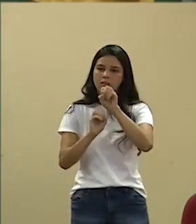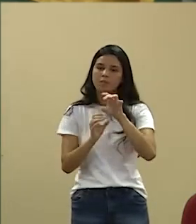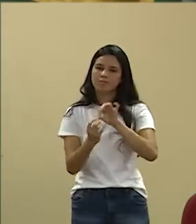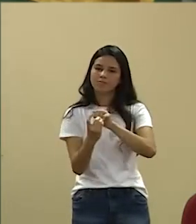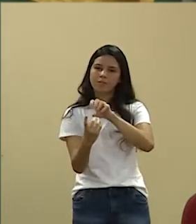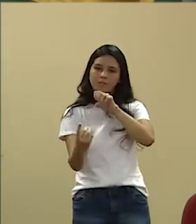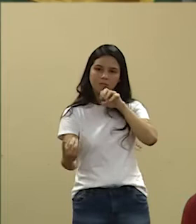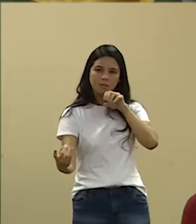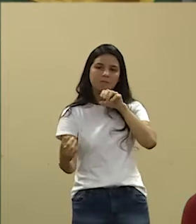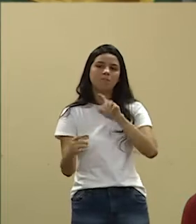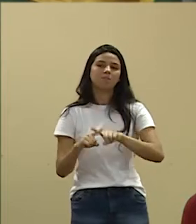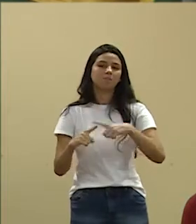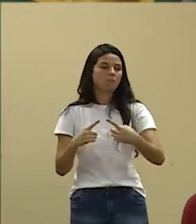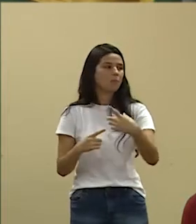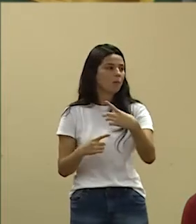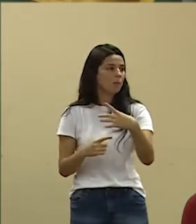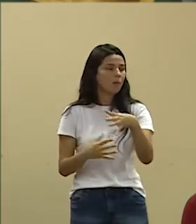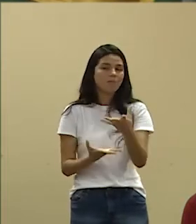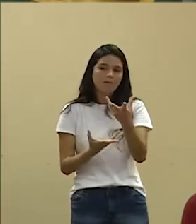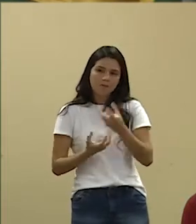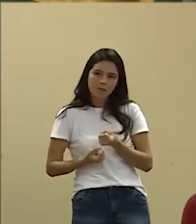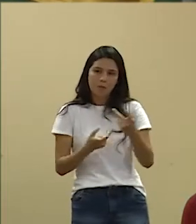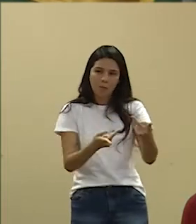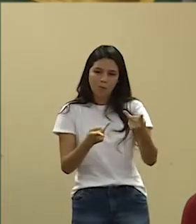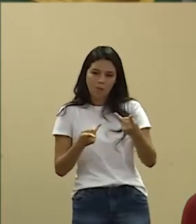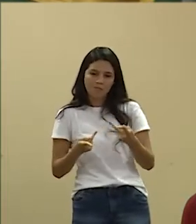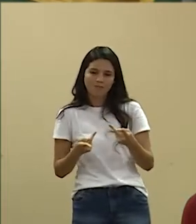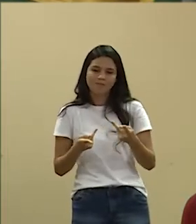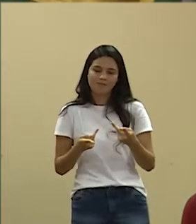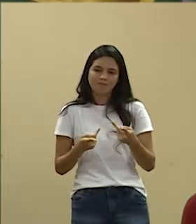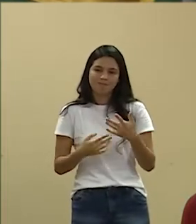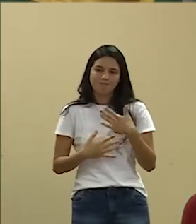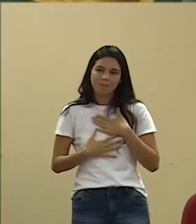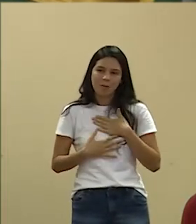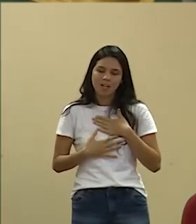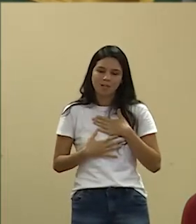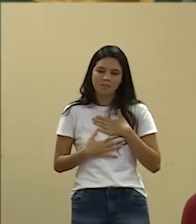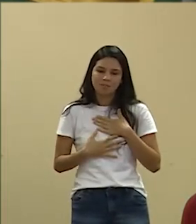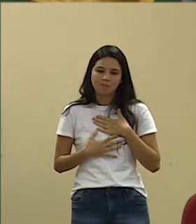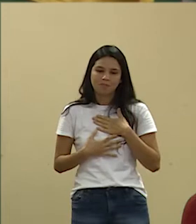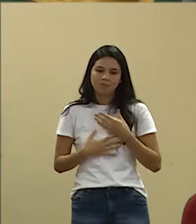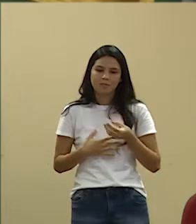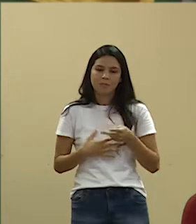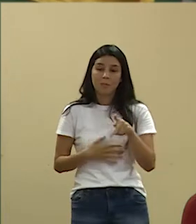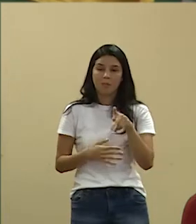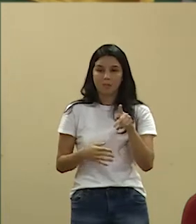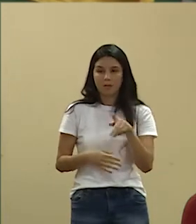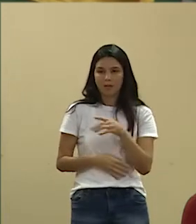recebi o convite a pesar até do momento particular não ser o mais apropriado